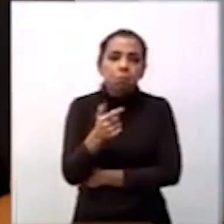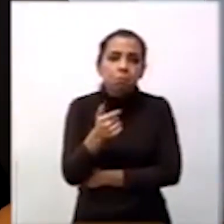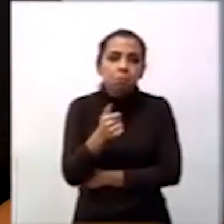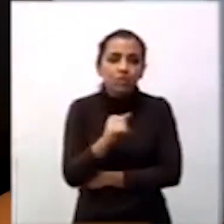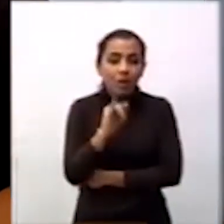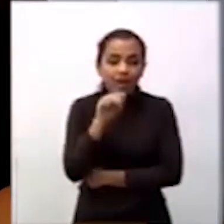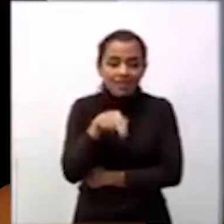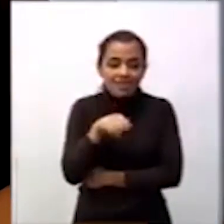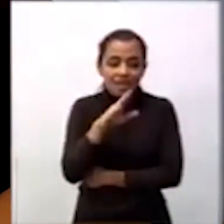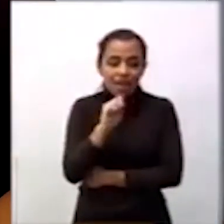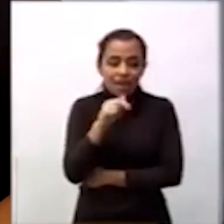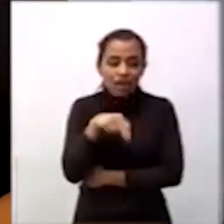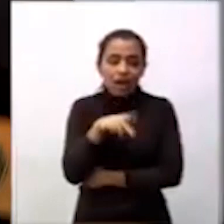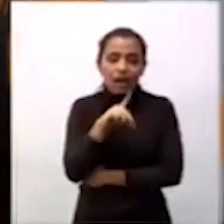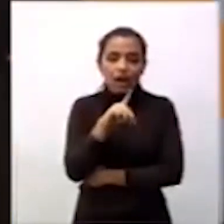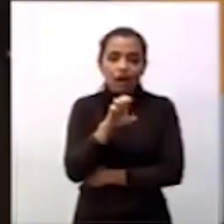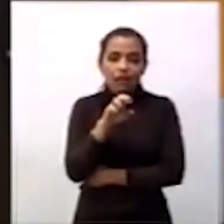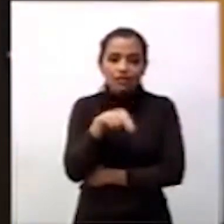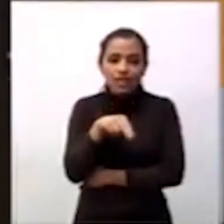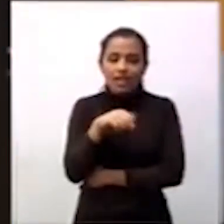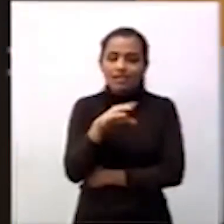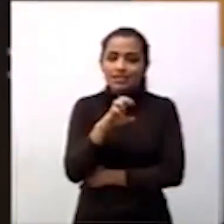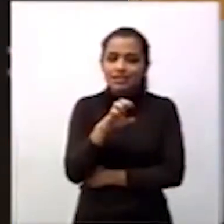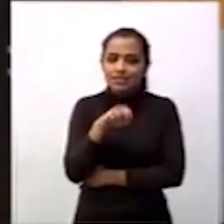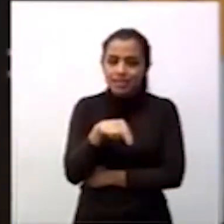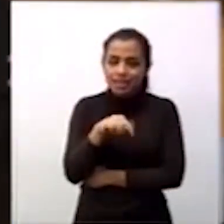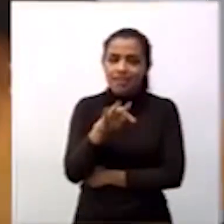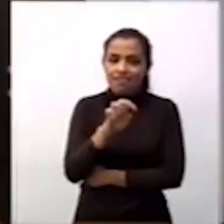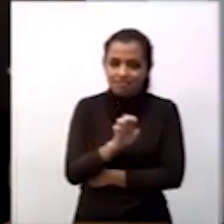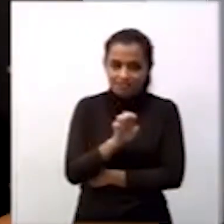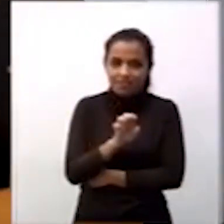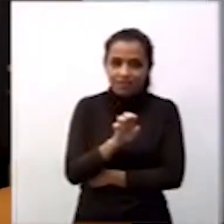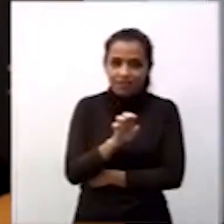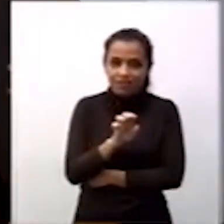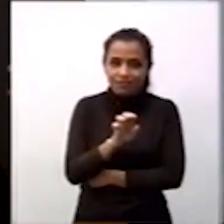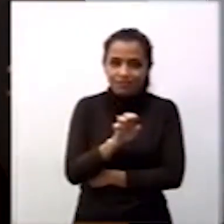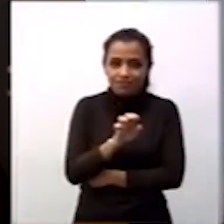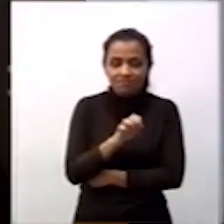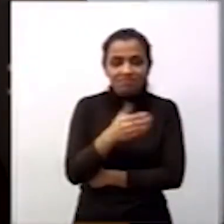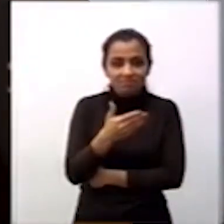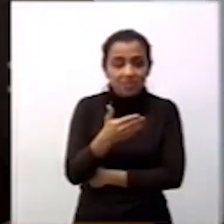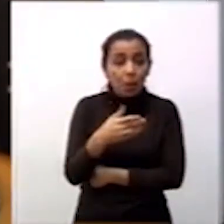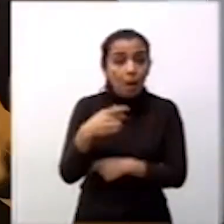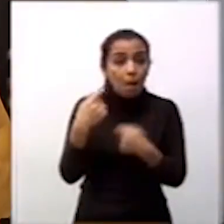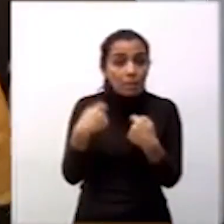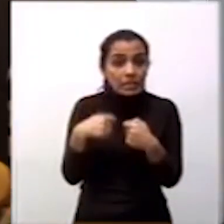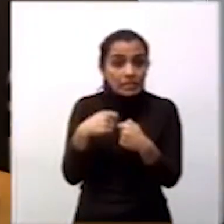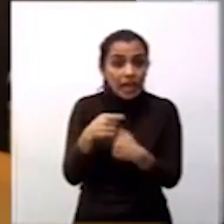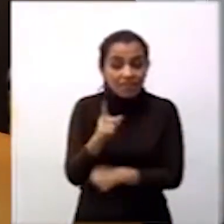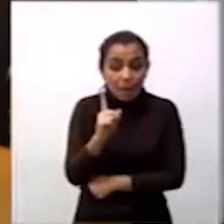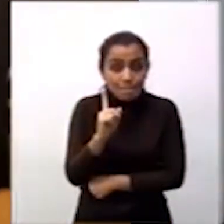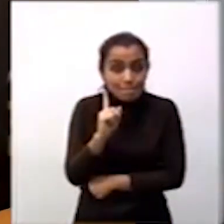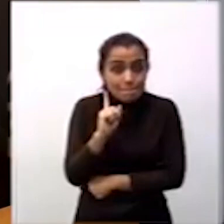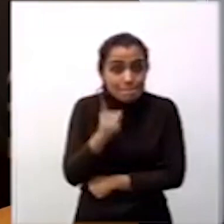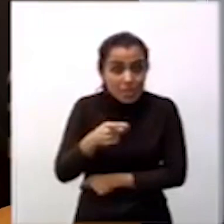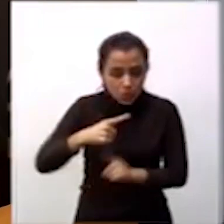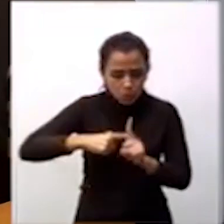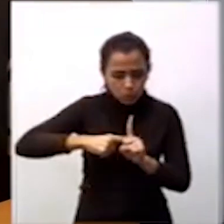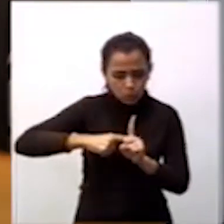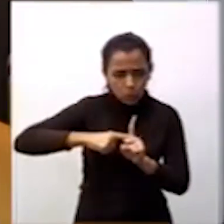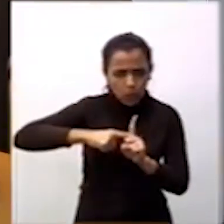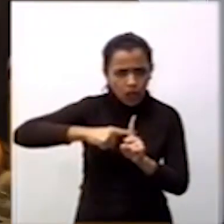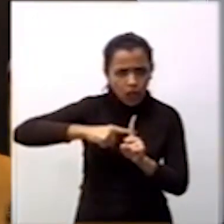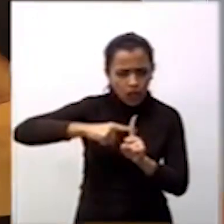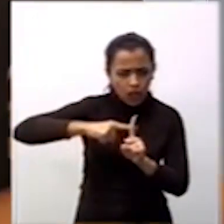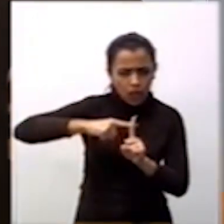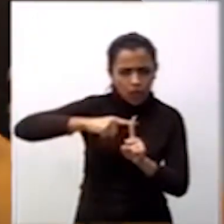Incandescente, era preciso esse filamento esquentar a mais de 1000 graus para ele começar a emitir luz. Então o próprio processo físico,